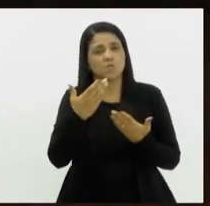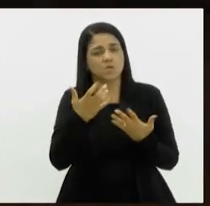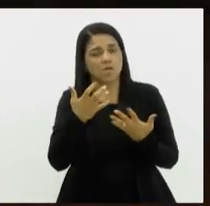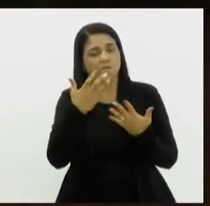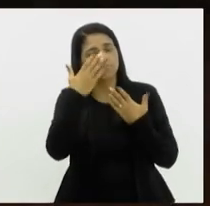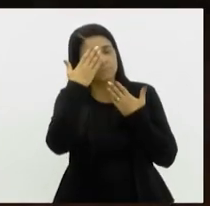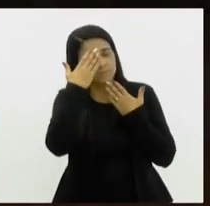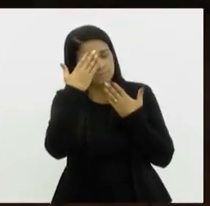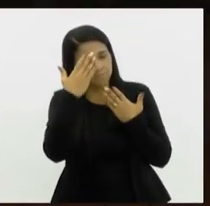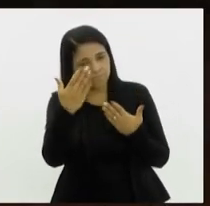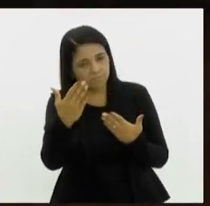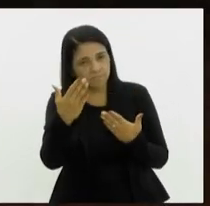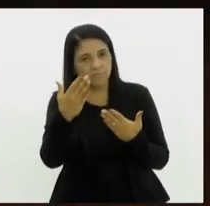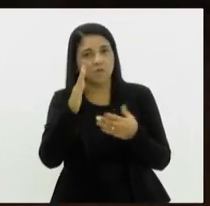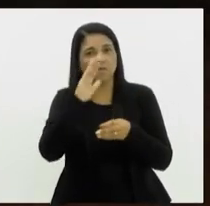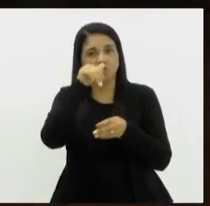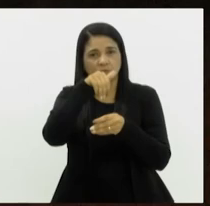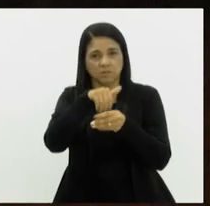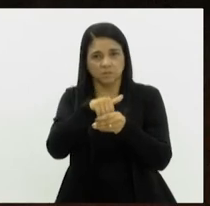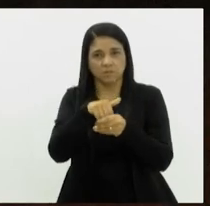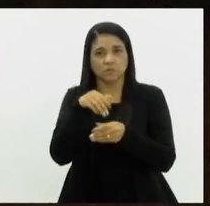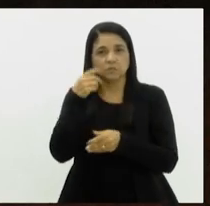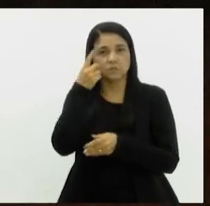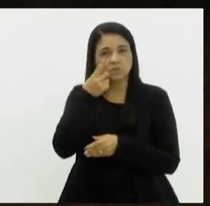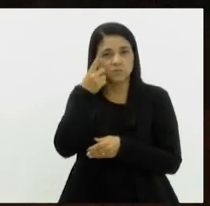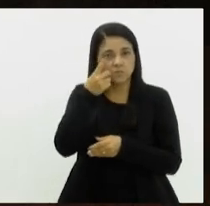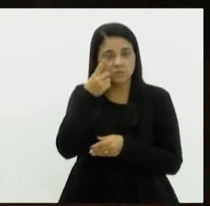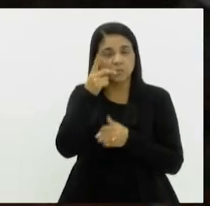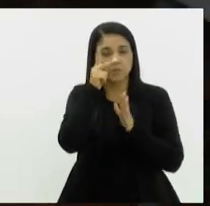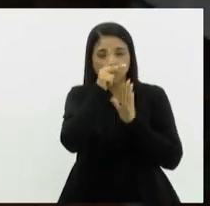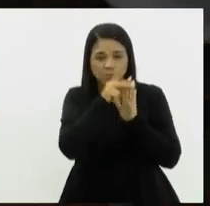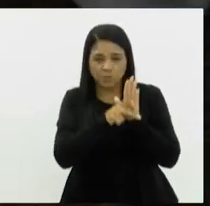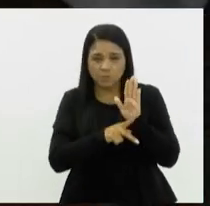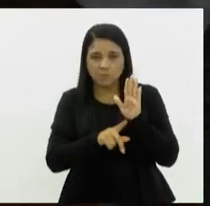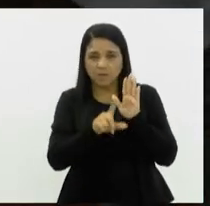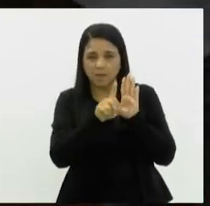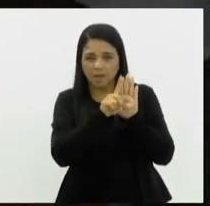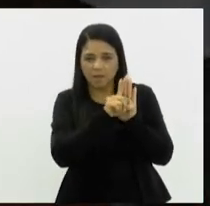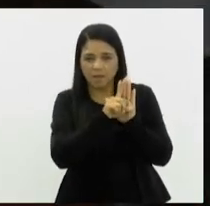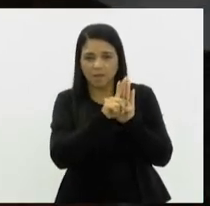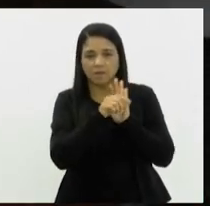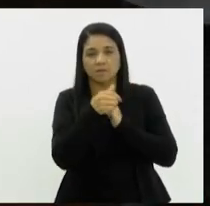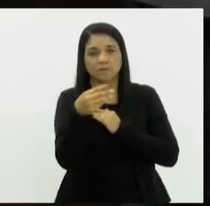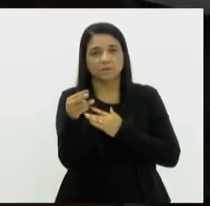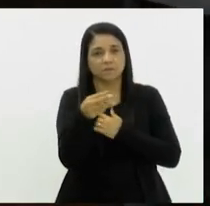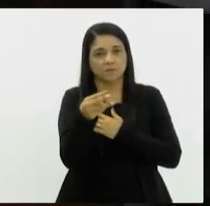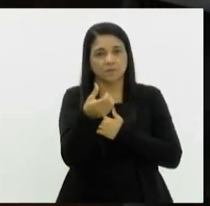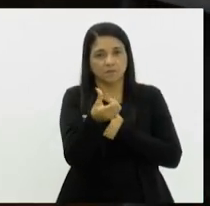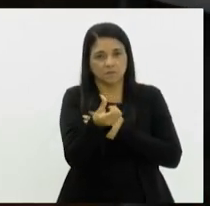agradecer a votação dos meus pares aqui para esse projeto de lei número